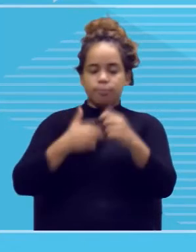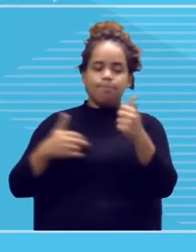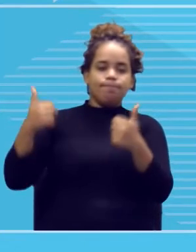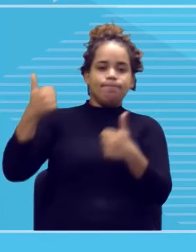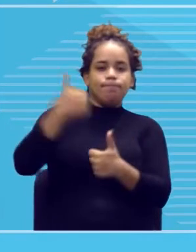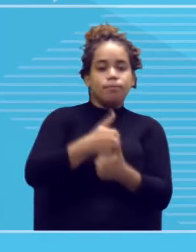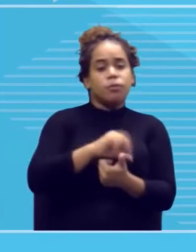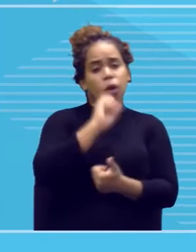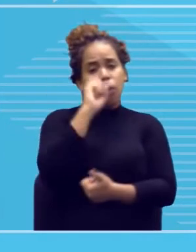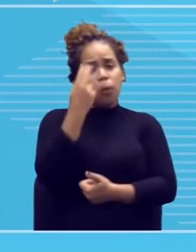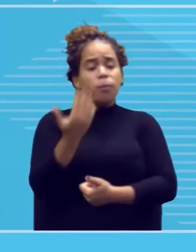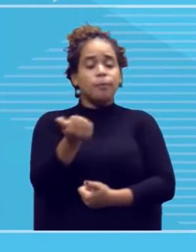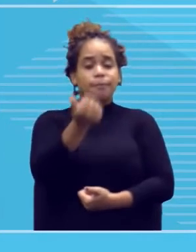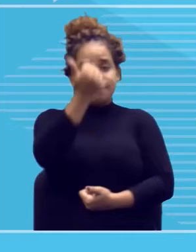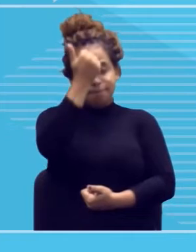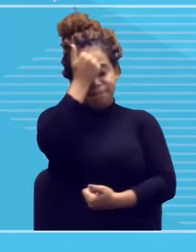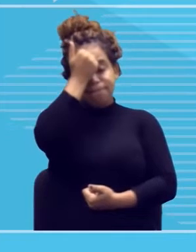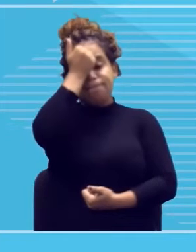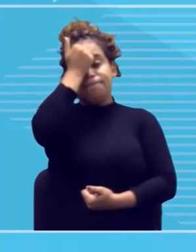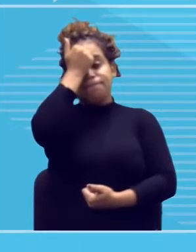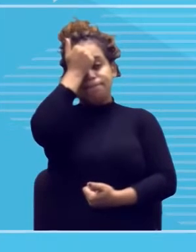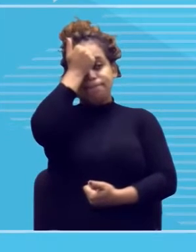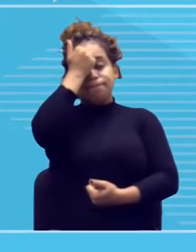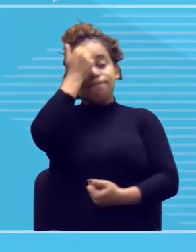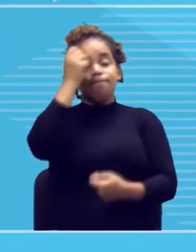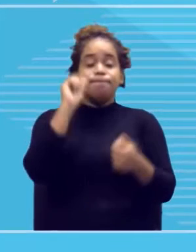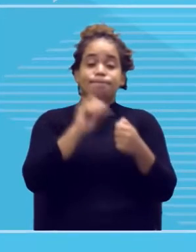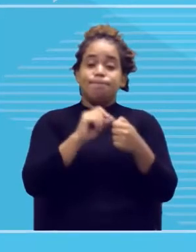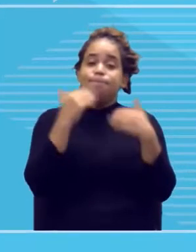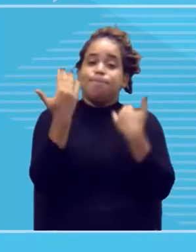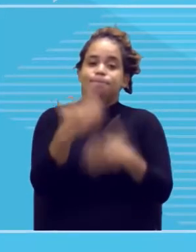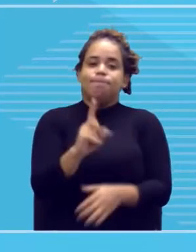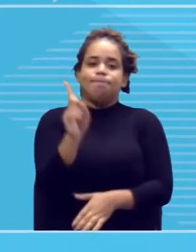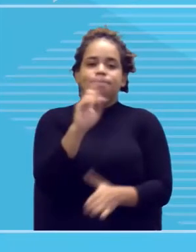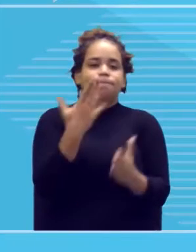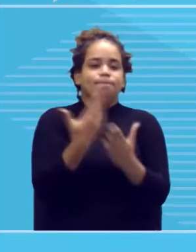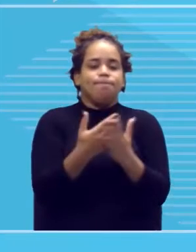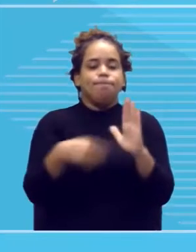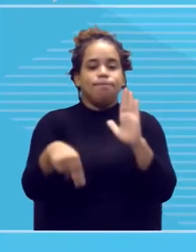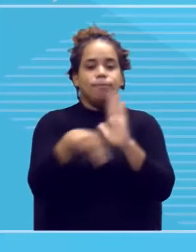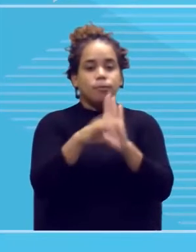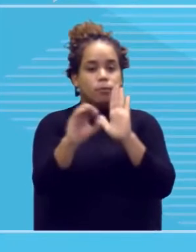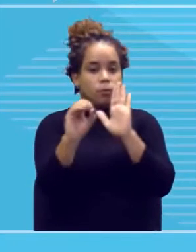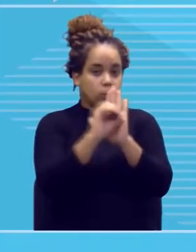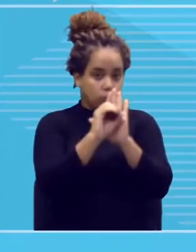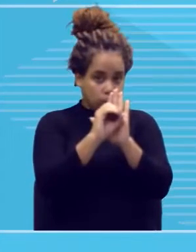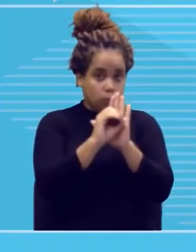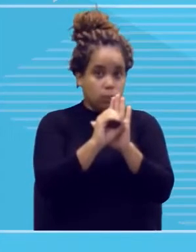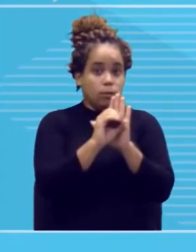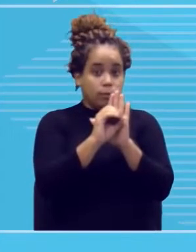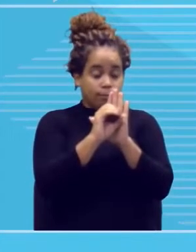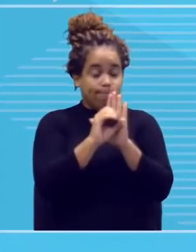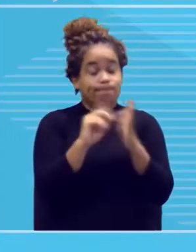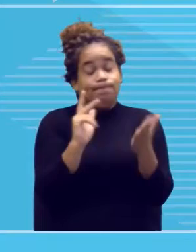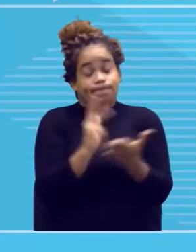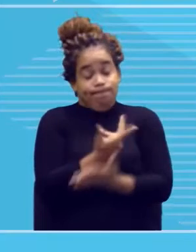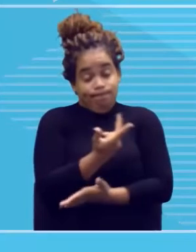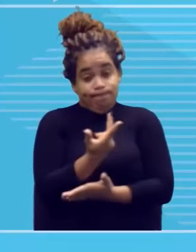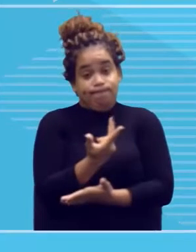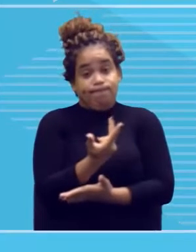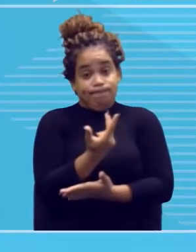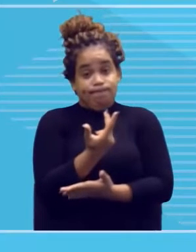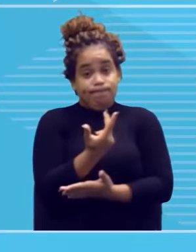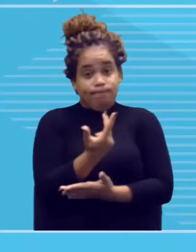arrepende de alguma coisa fiz prova não estudei tirei zero eita meu Deus outra situação chata